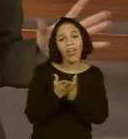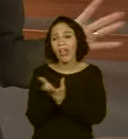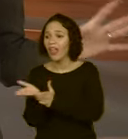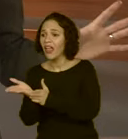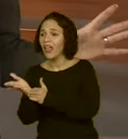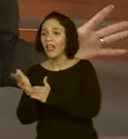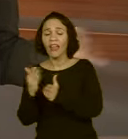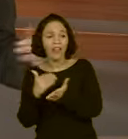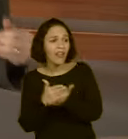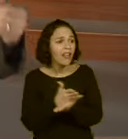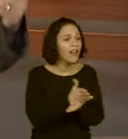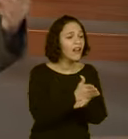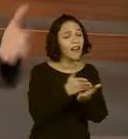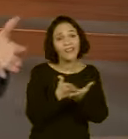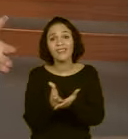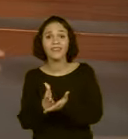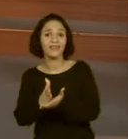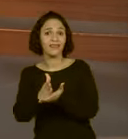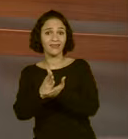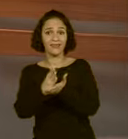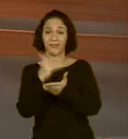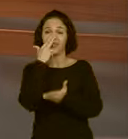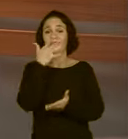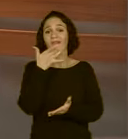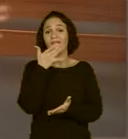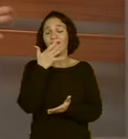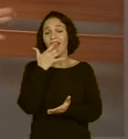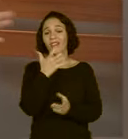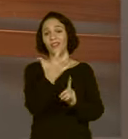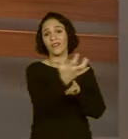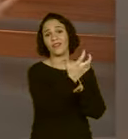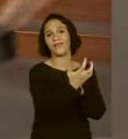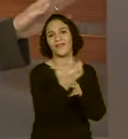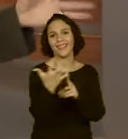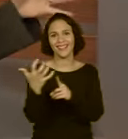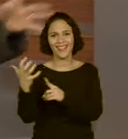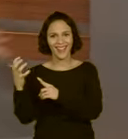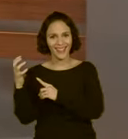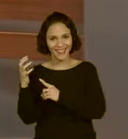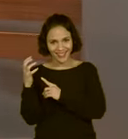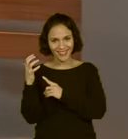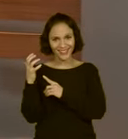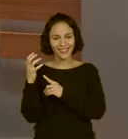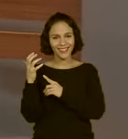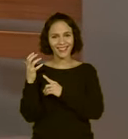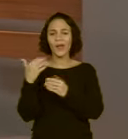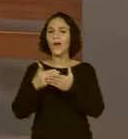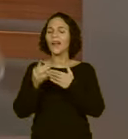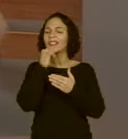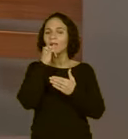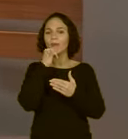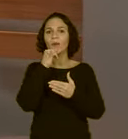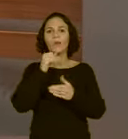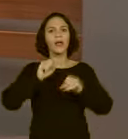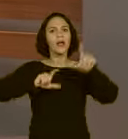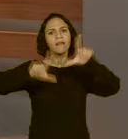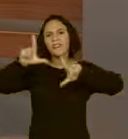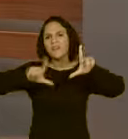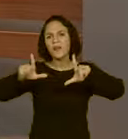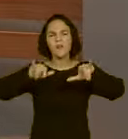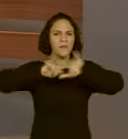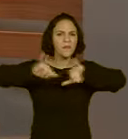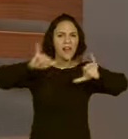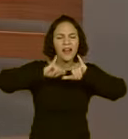vamos dizer assim, suscetível às influências aí da mídia, Sim. da propaganda,